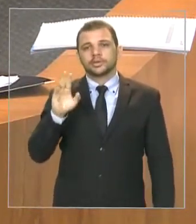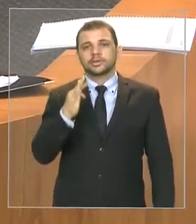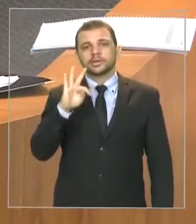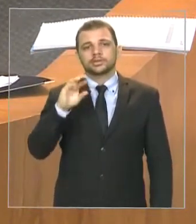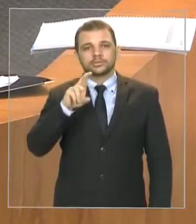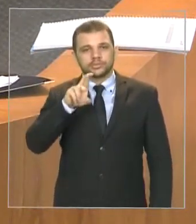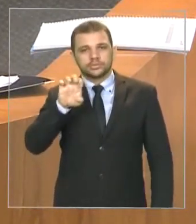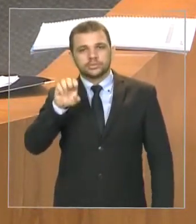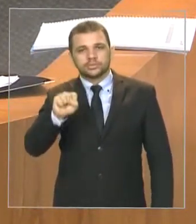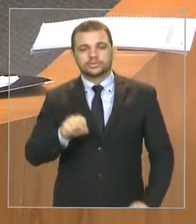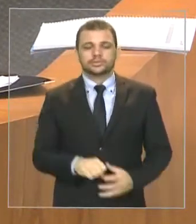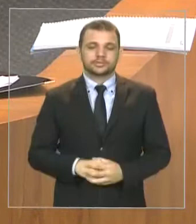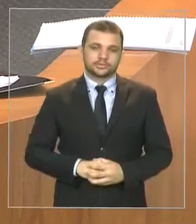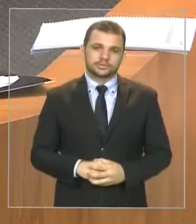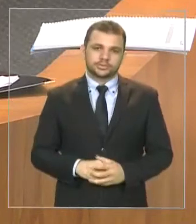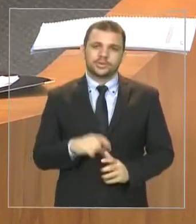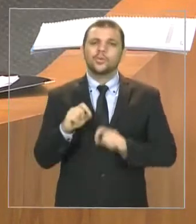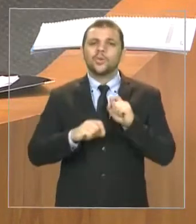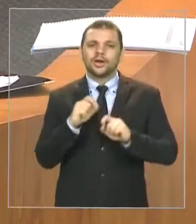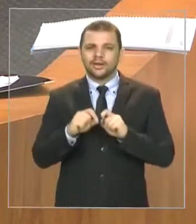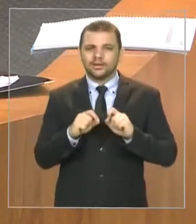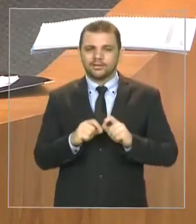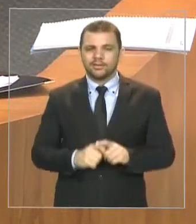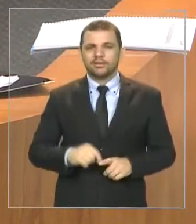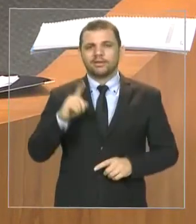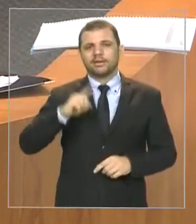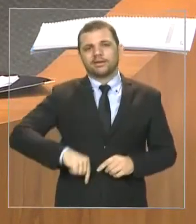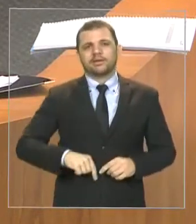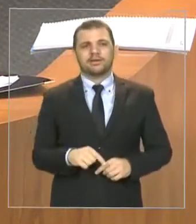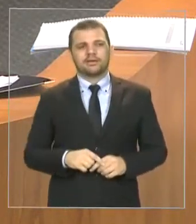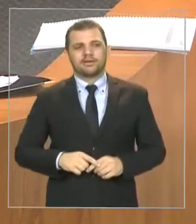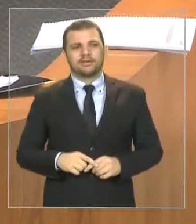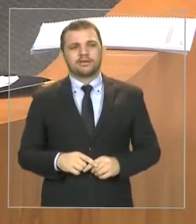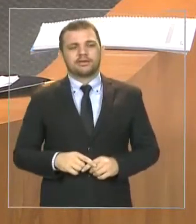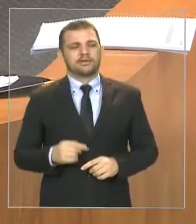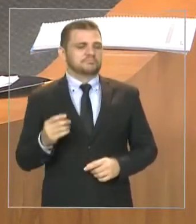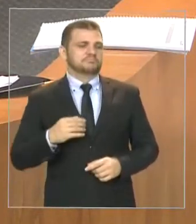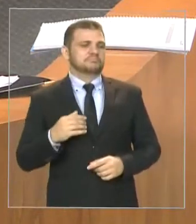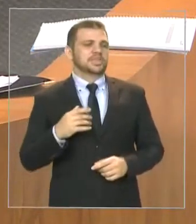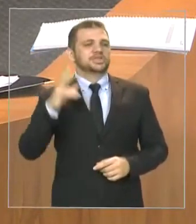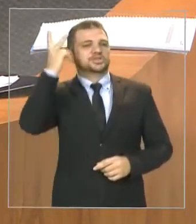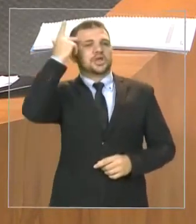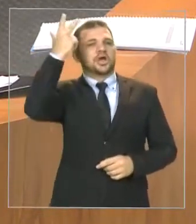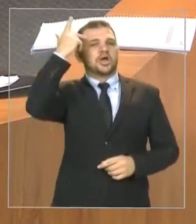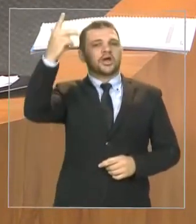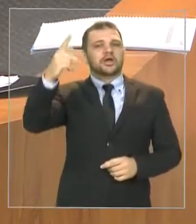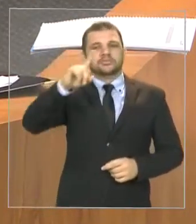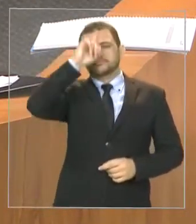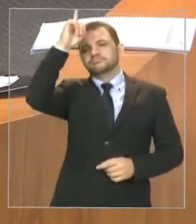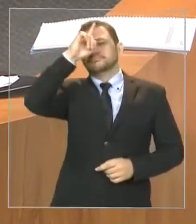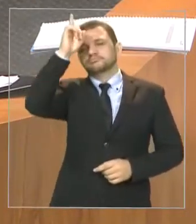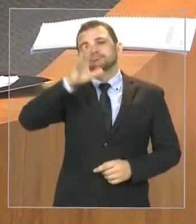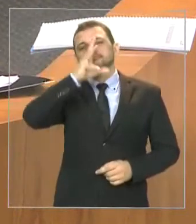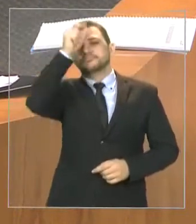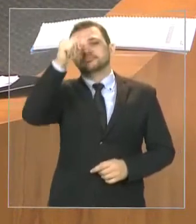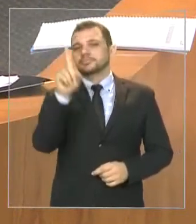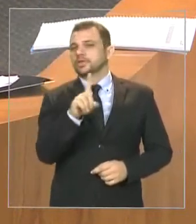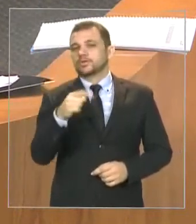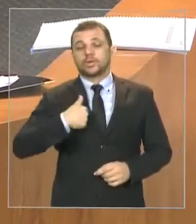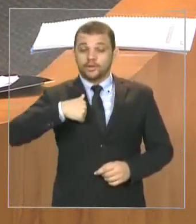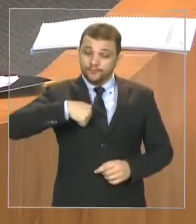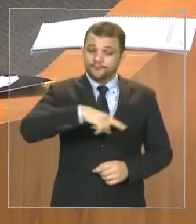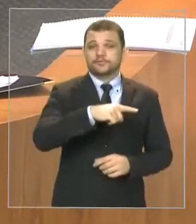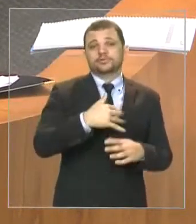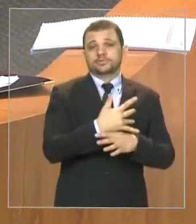conto da carochinha, não é de ouvir falar. Eu fui à cidade de Pastos Bons. Era um domingo,